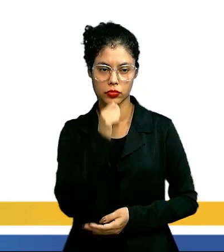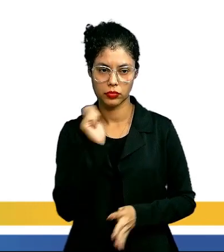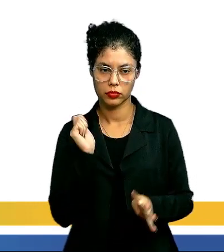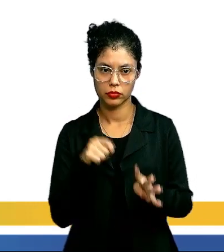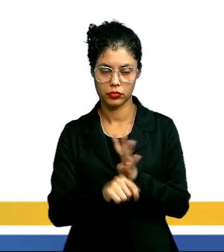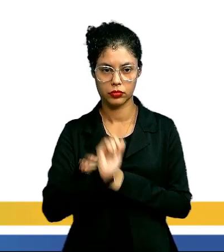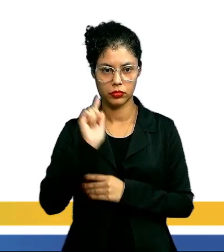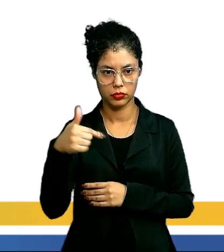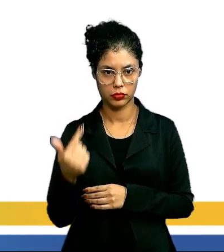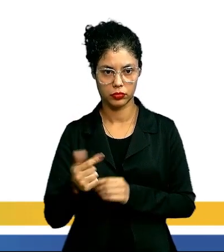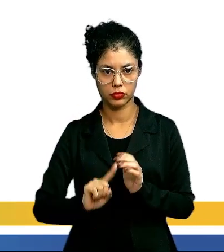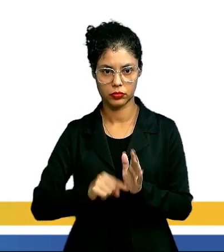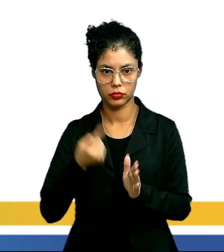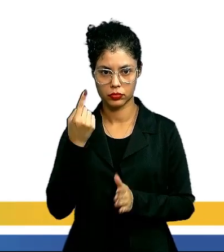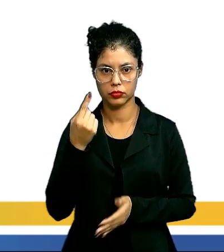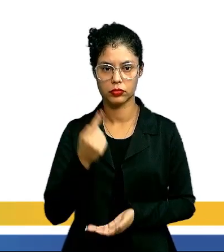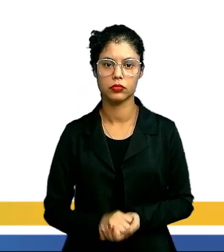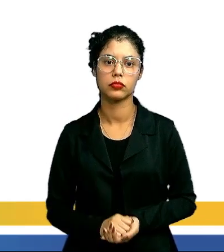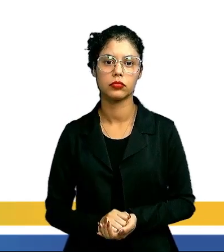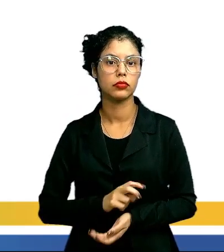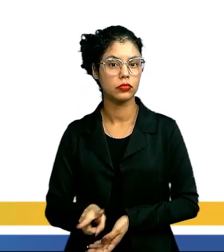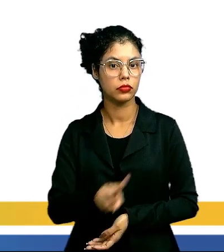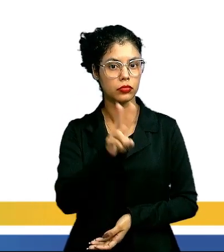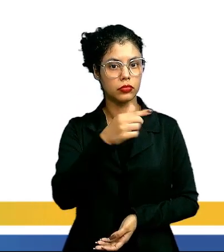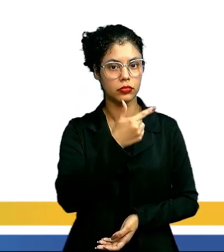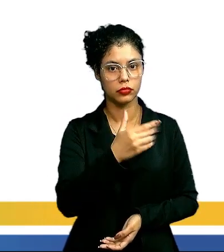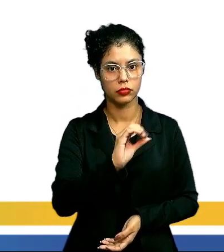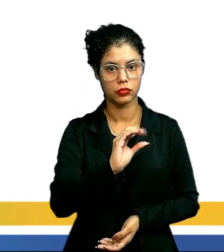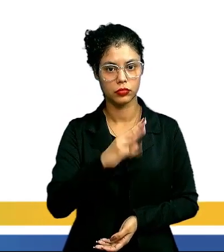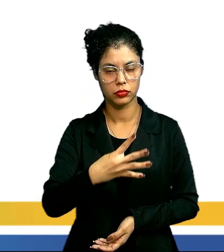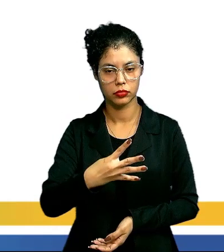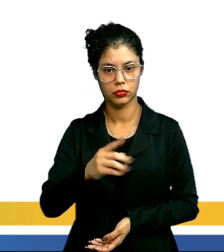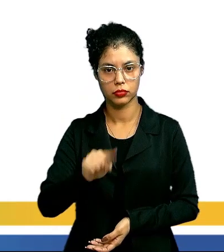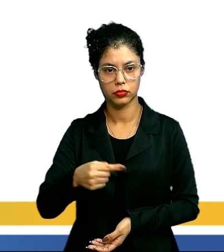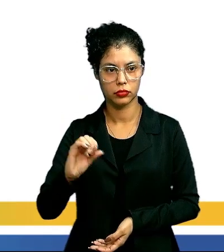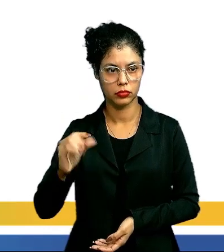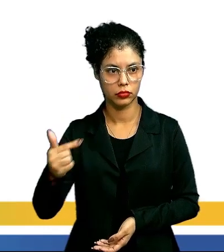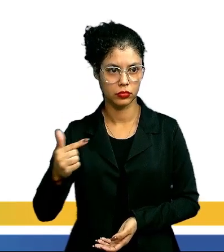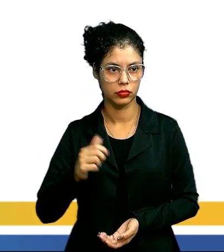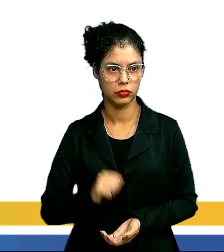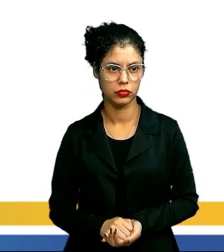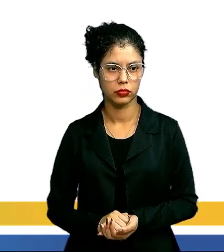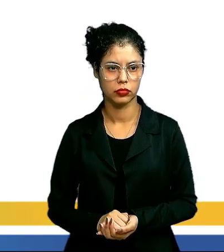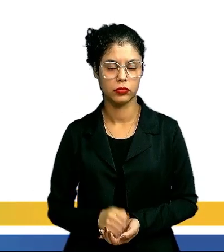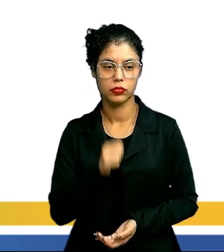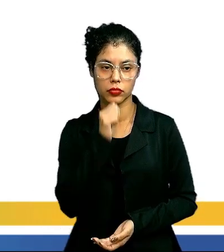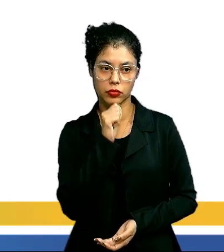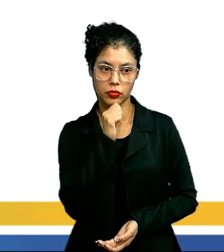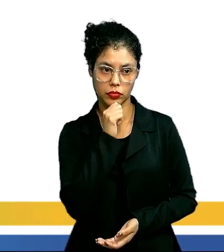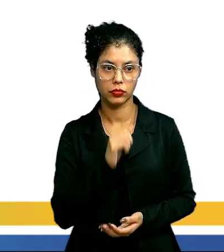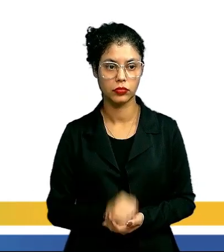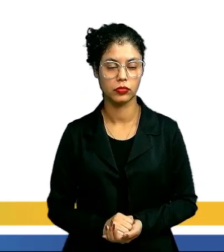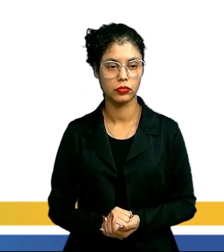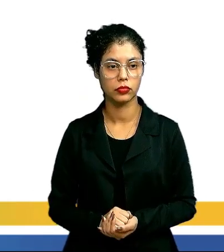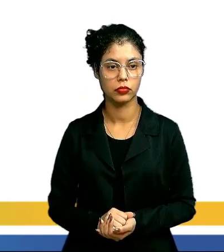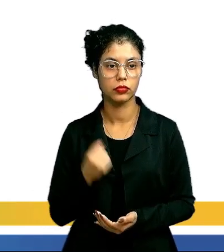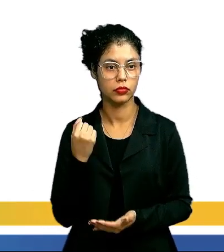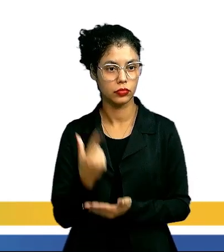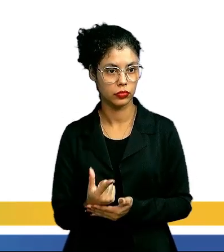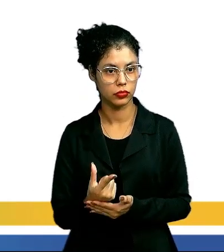será efetuado um mês após o primeiro E terá o valor de 204 e 2 centavos para